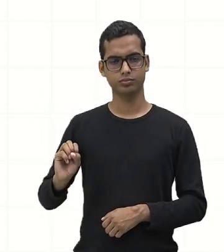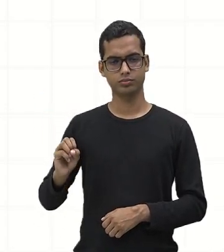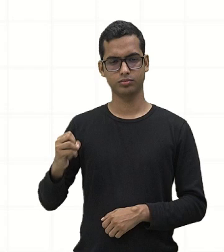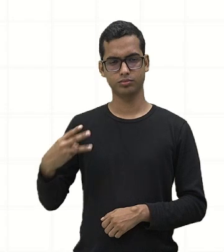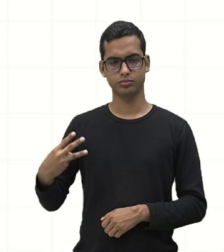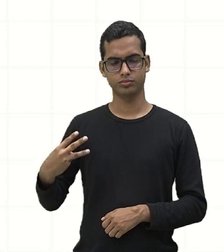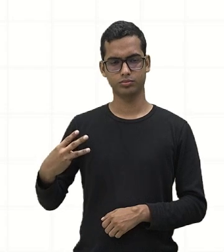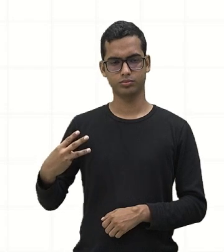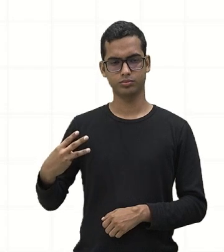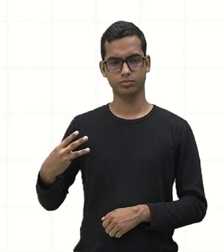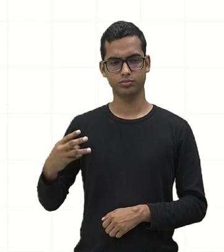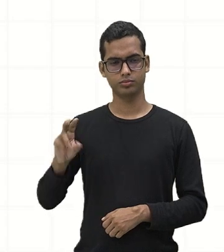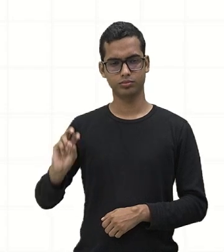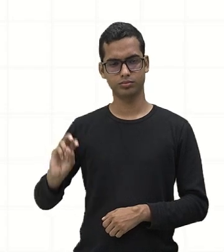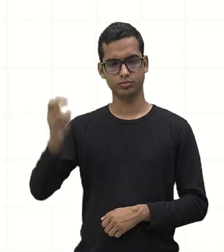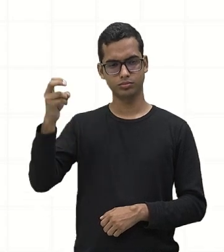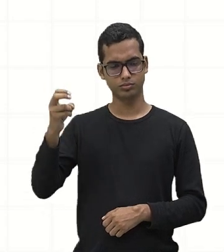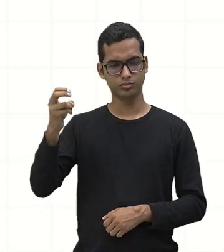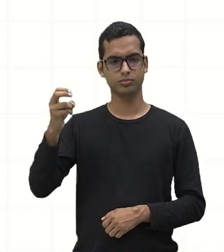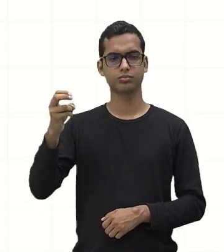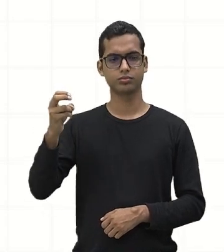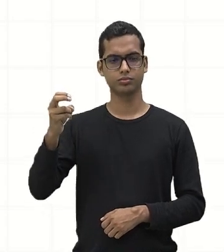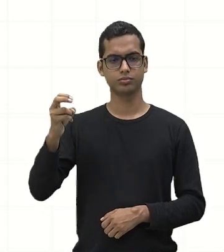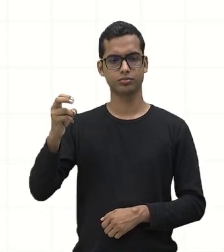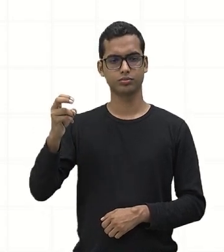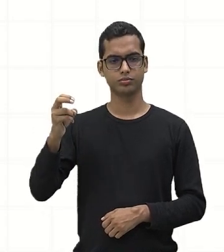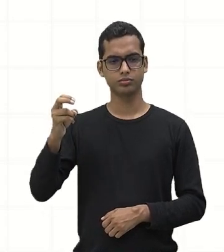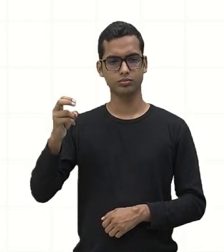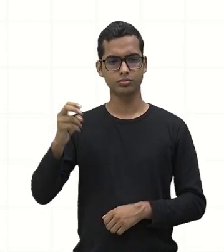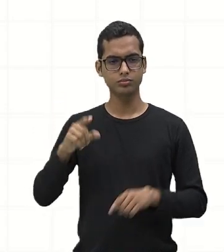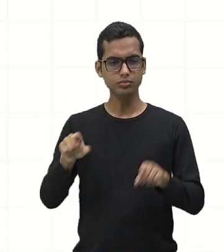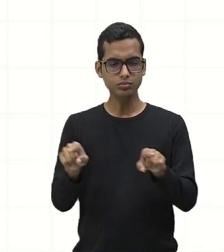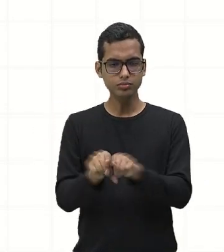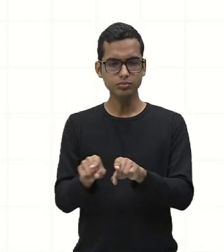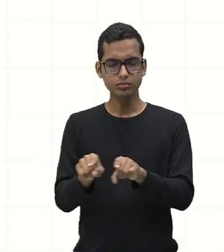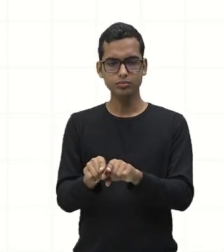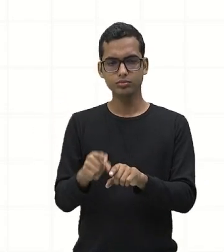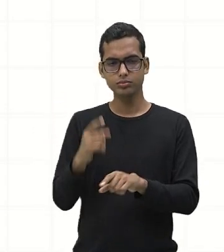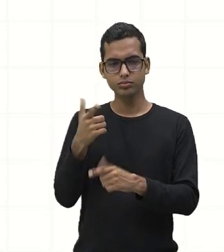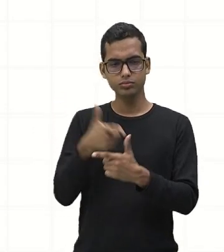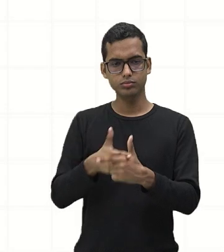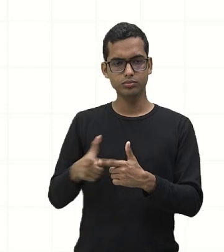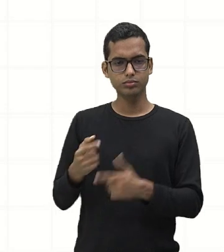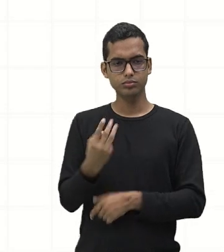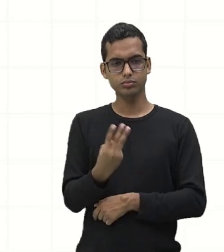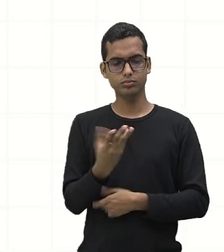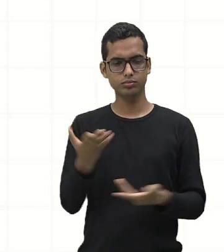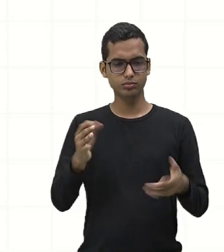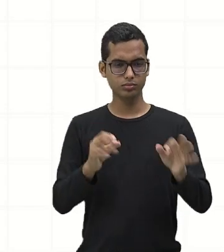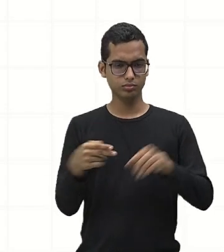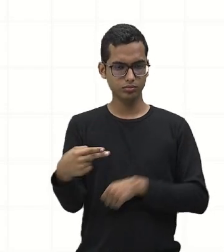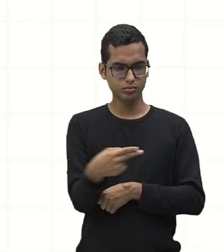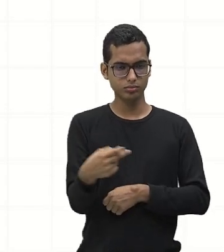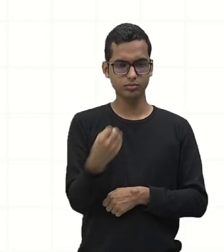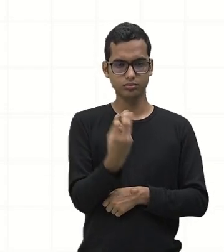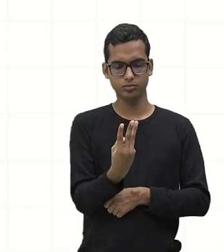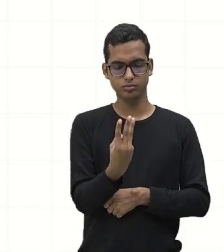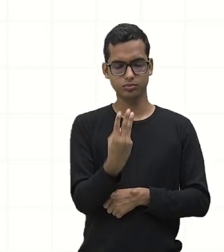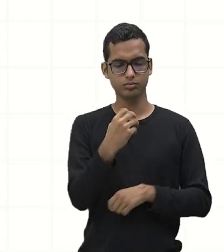esse 1. Então, nós vamos fazer 5 menos 1. Conserva-se a base, que é